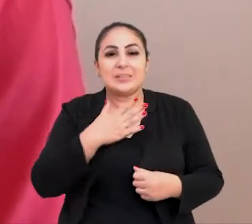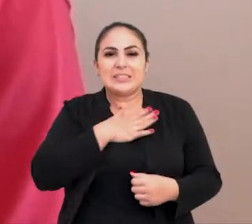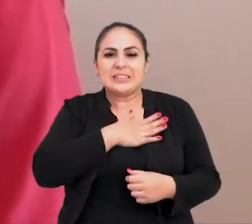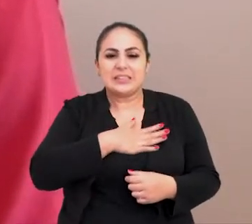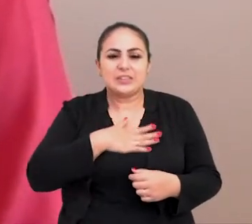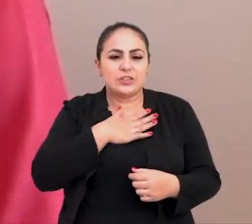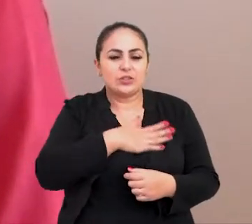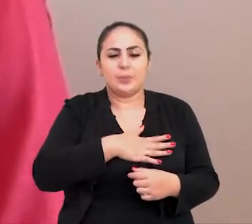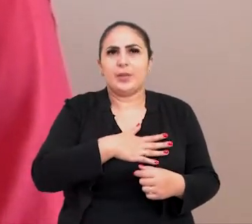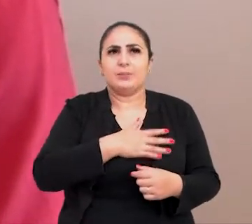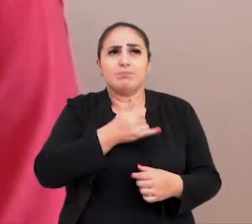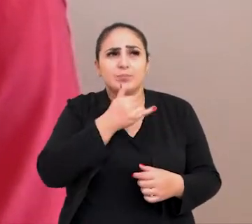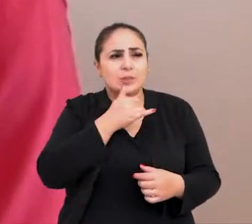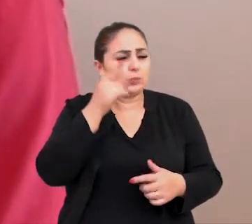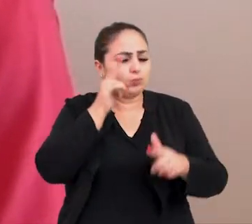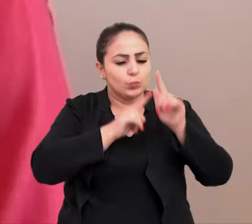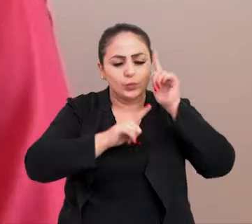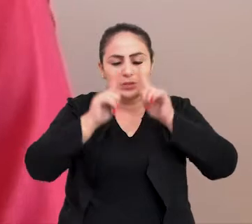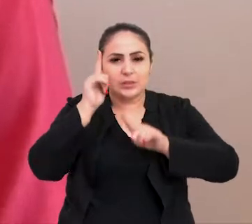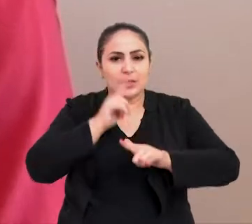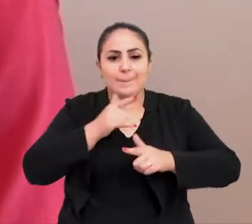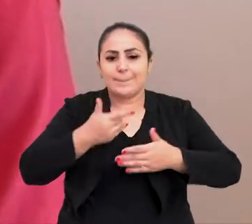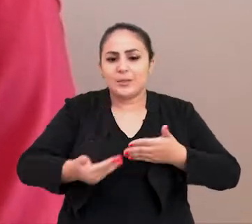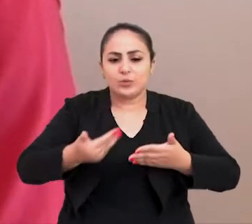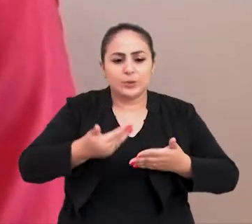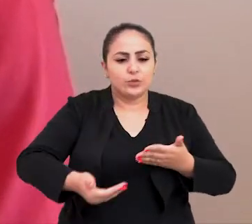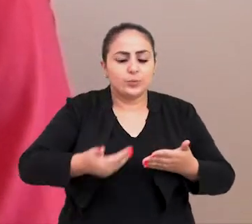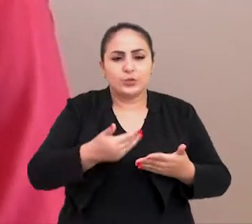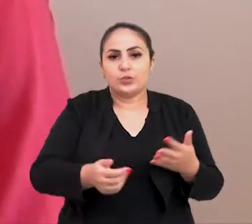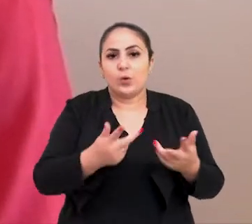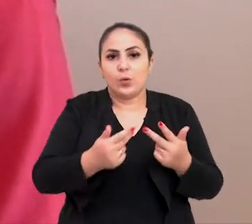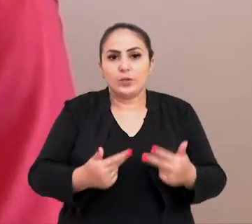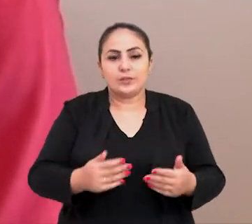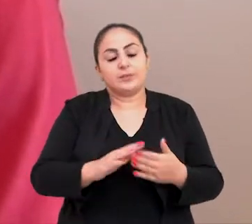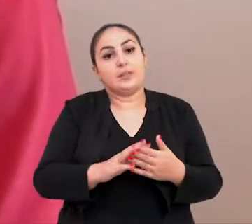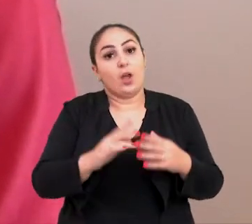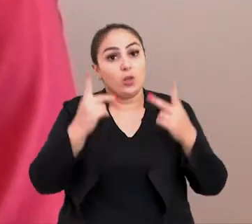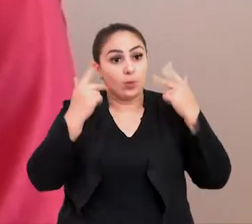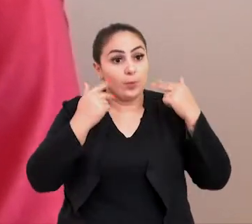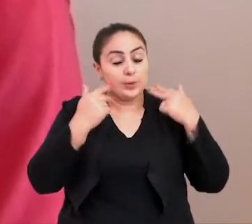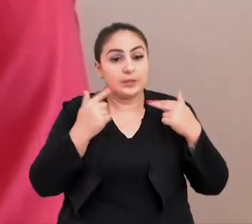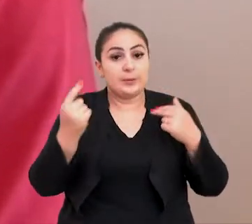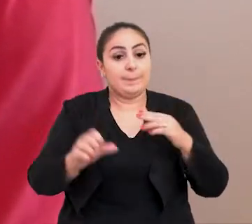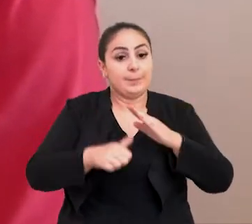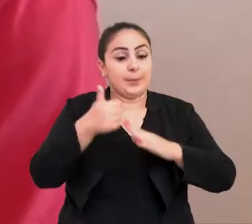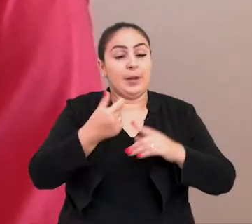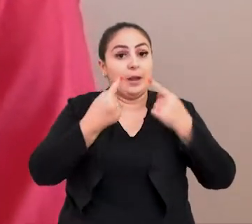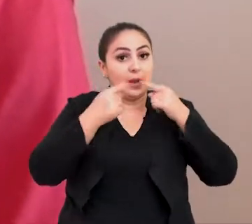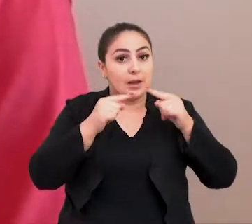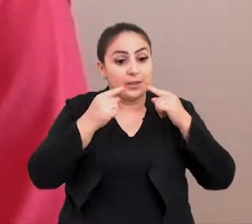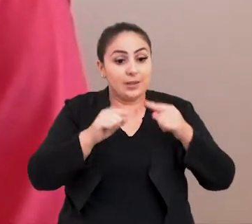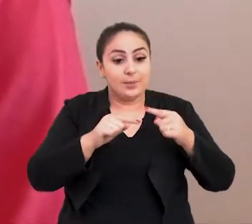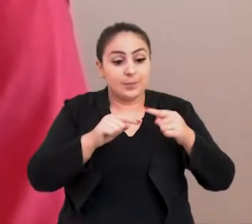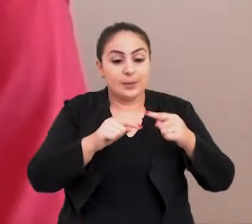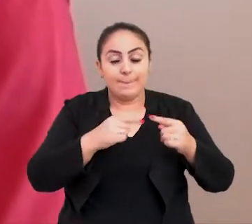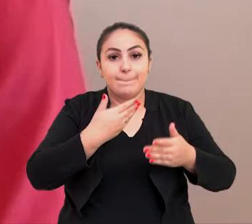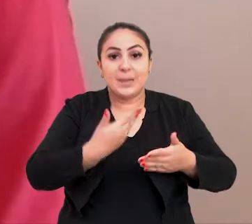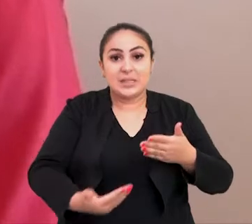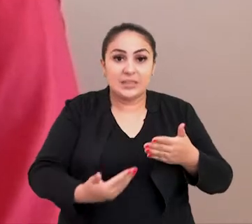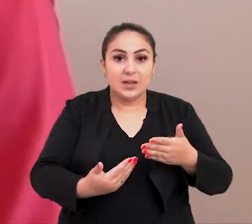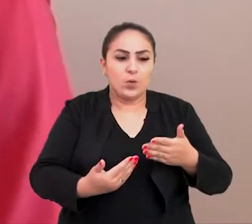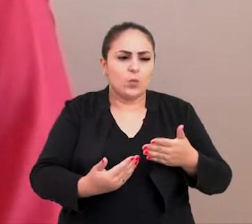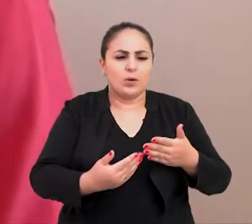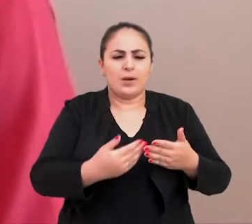solidão, aquele sentimento de autopiedade, de eu não vou conseguir, eu perdi tantas coisas. Né? Geralmente eles vêm primeiro reclamar dos bens materiais